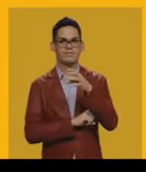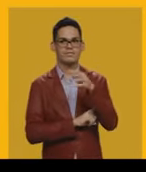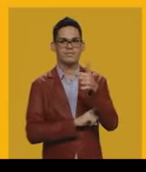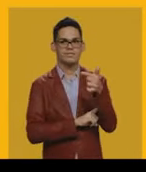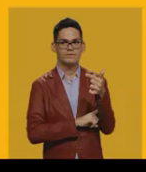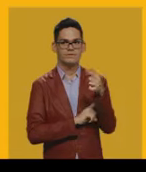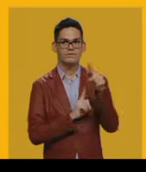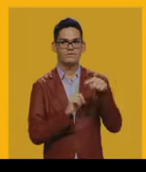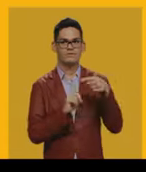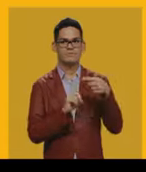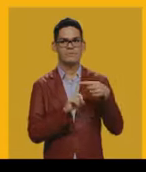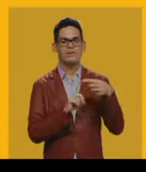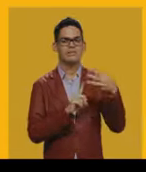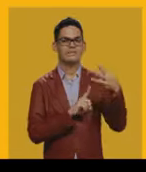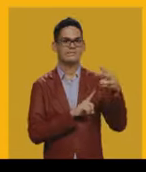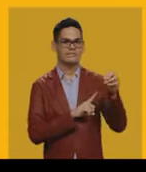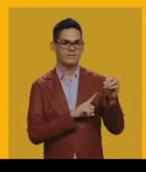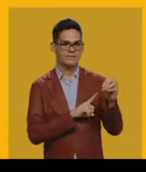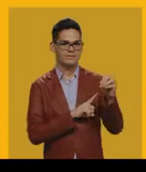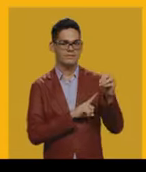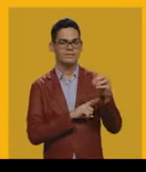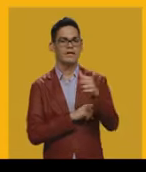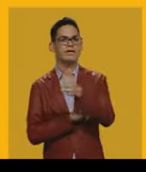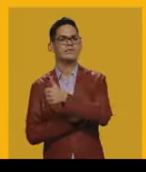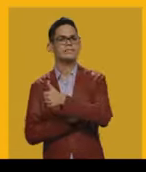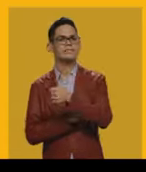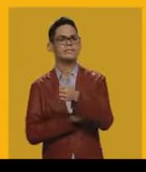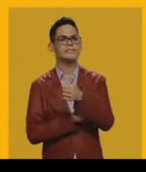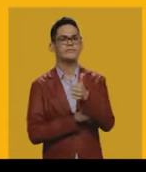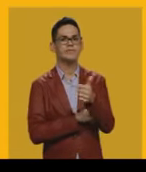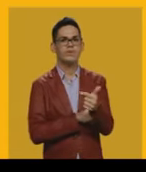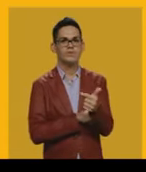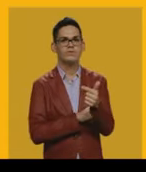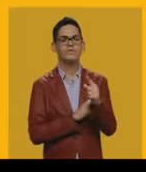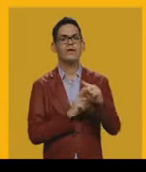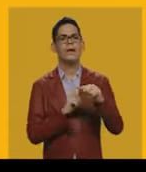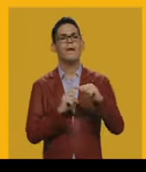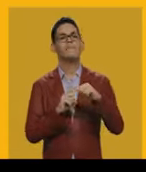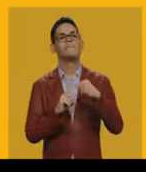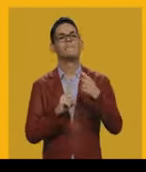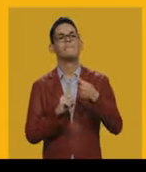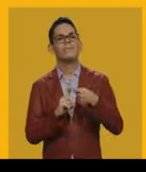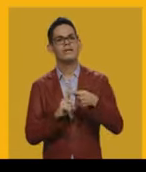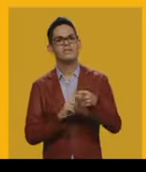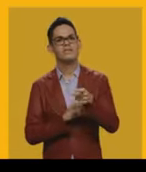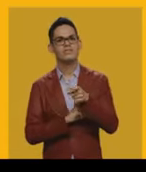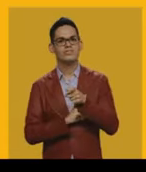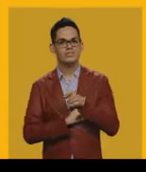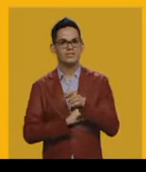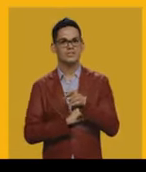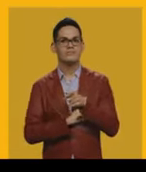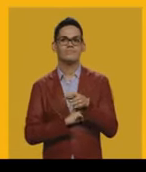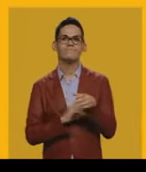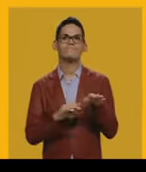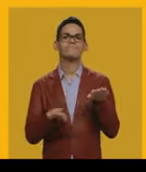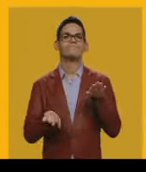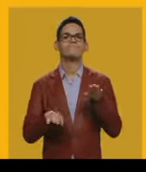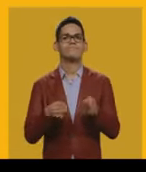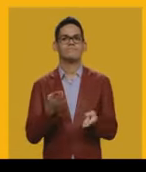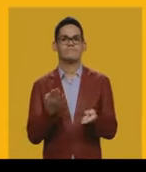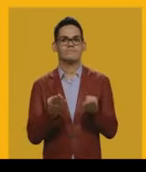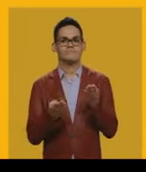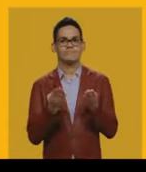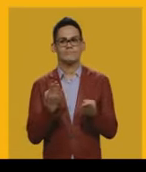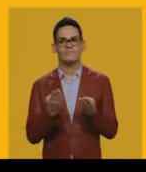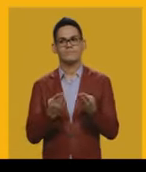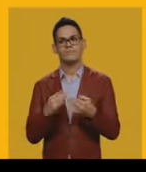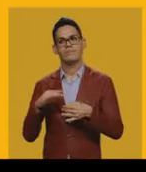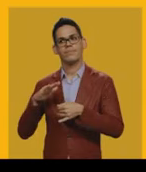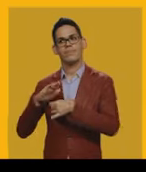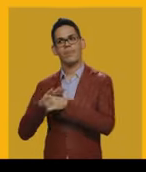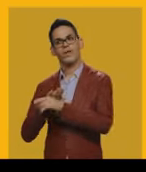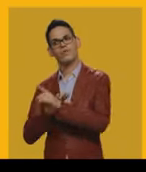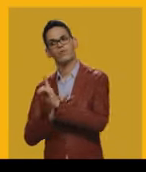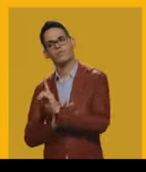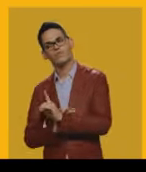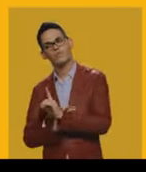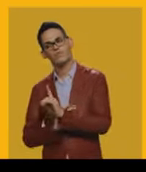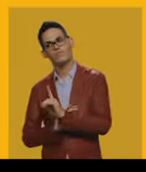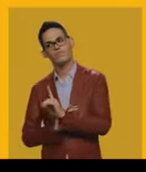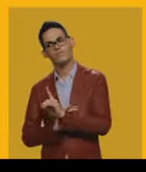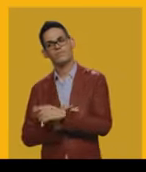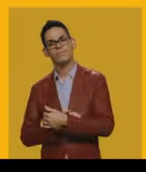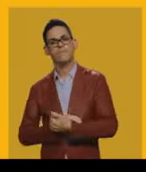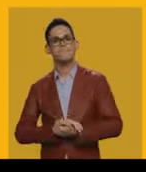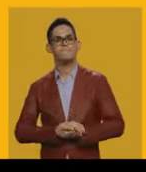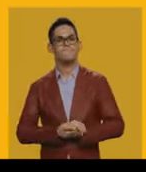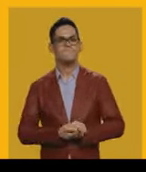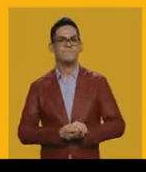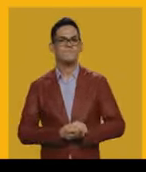112 mais o x. De novo, uma proporção. Aqui embaixo é 1. Produto dos meios é